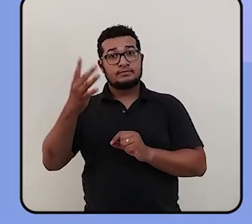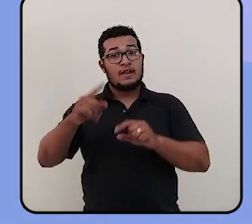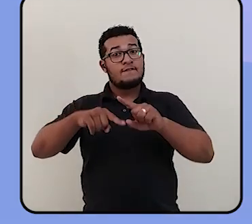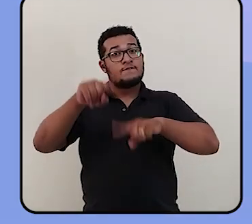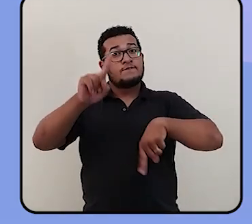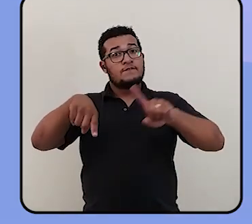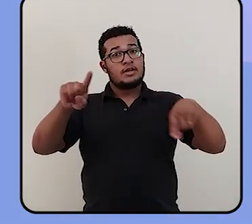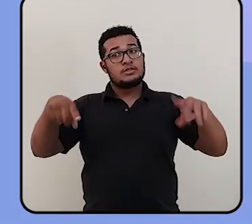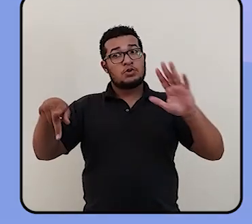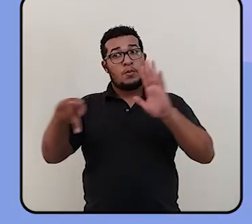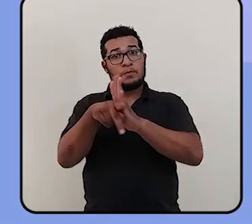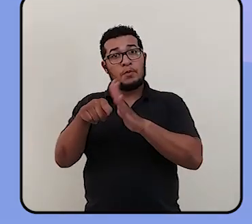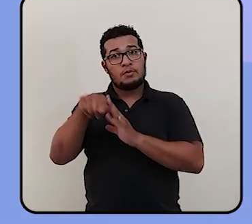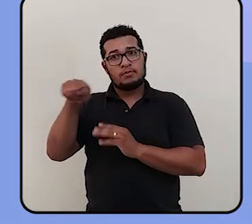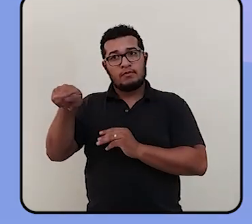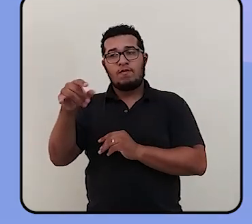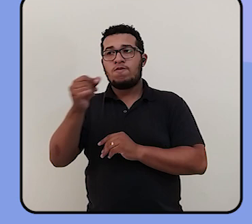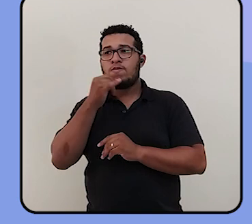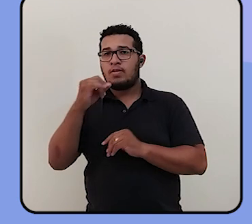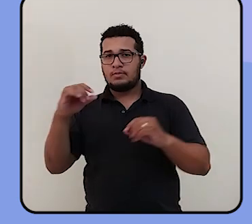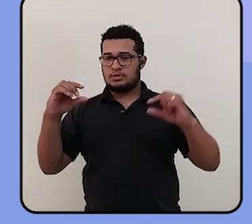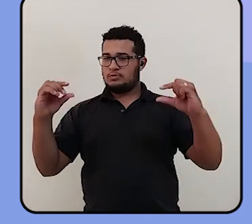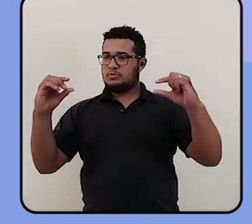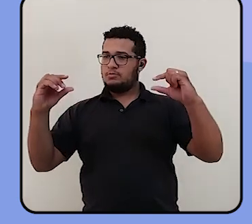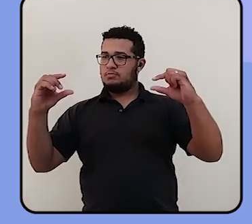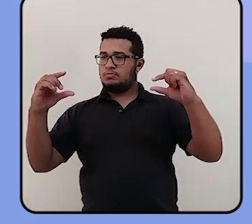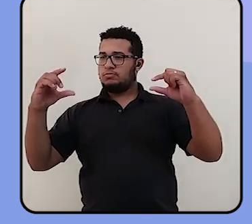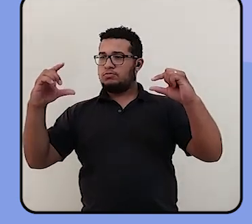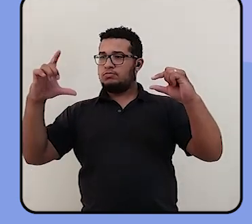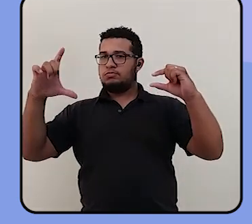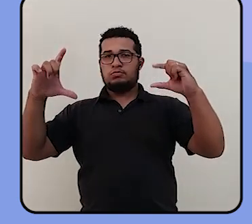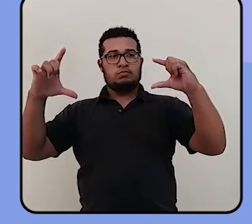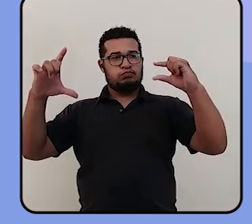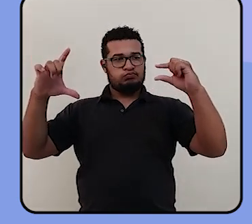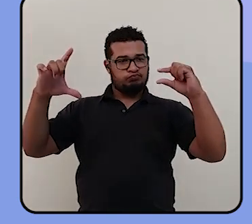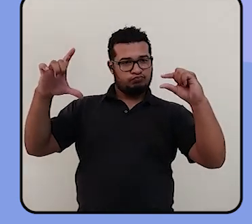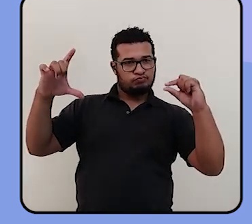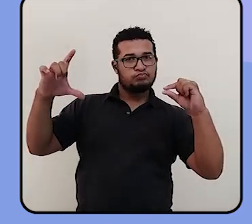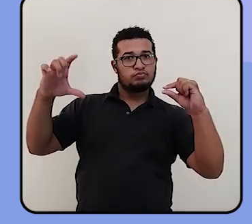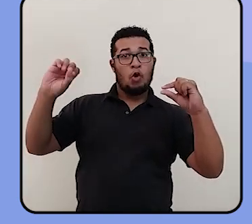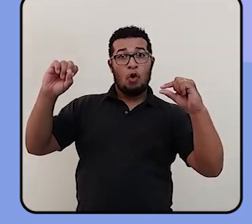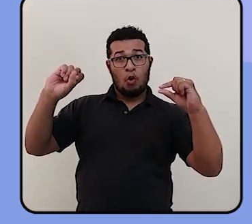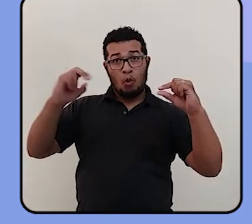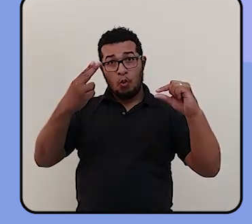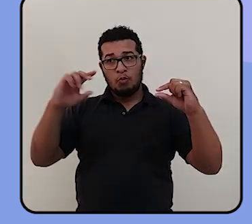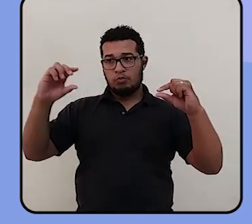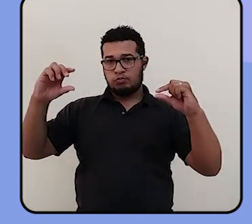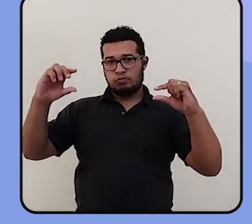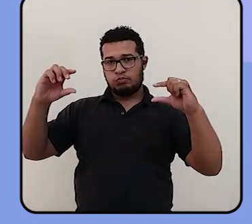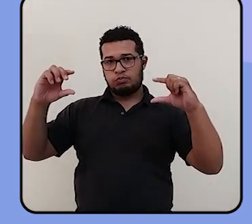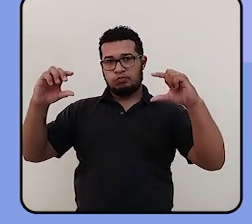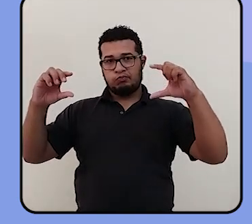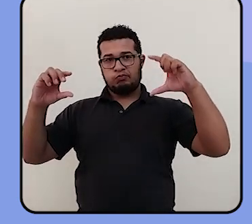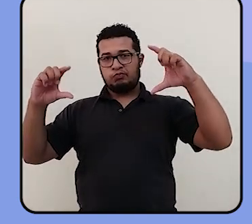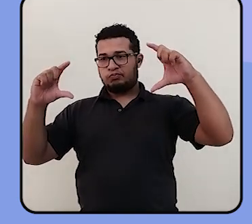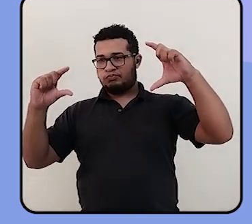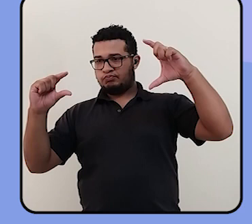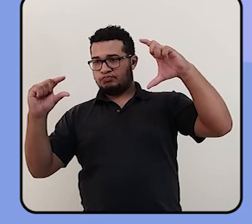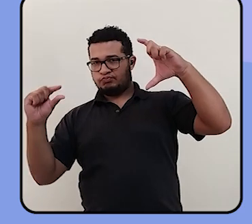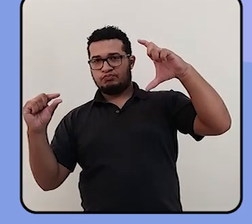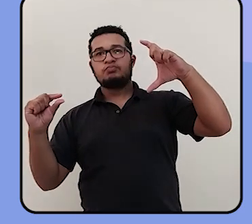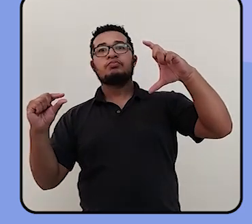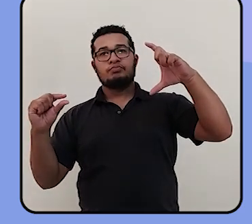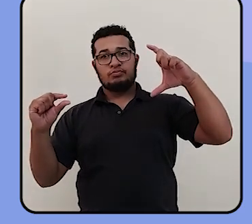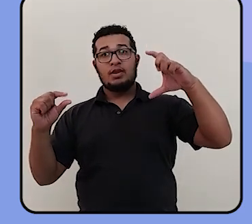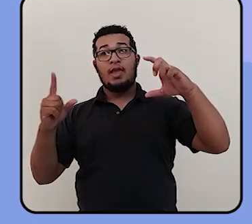quando a variação de uma grandeza provoca a variação de outra grandeza em diferente razão,